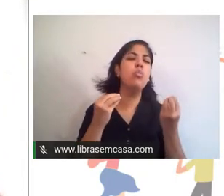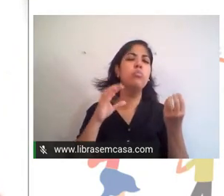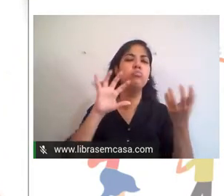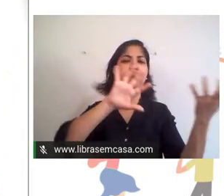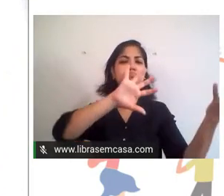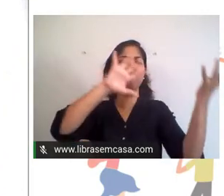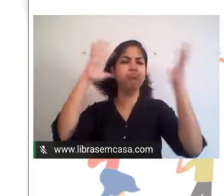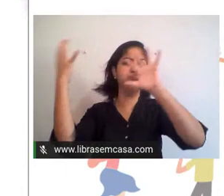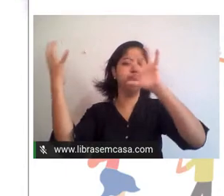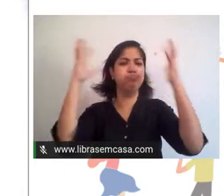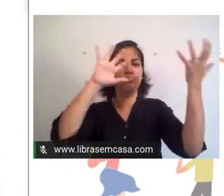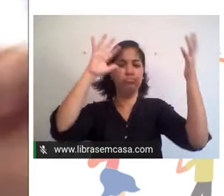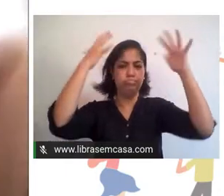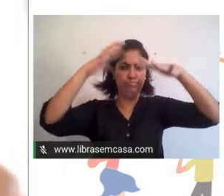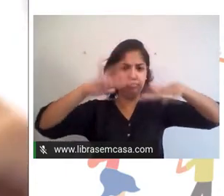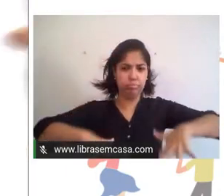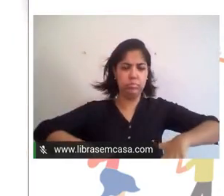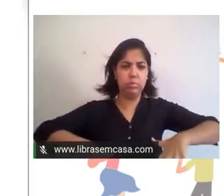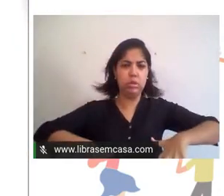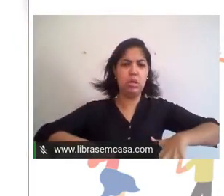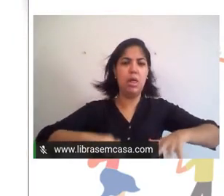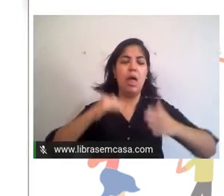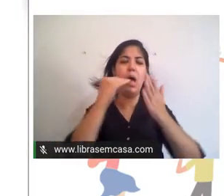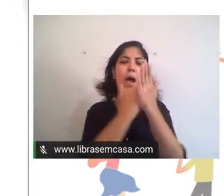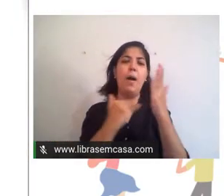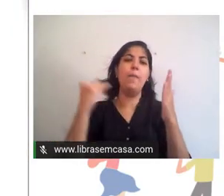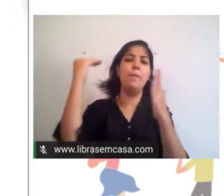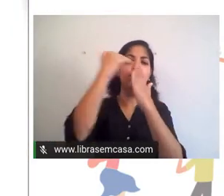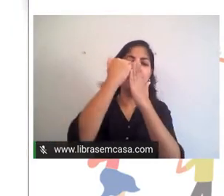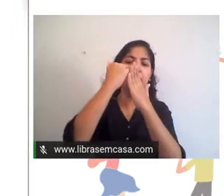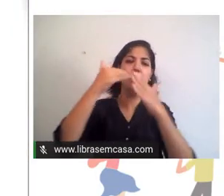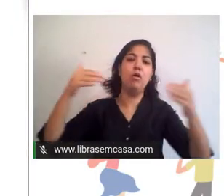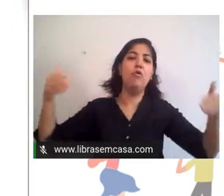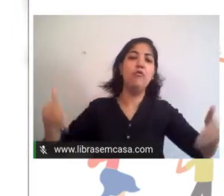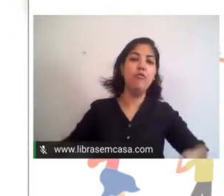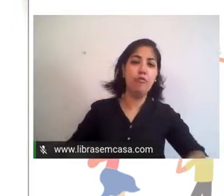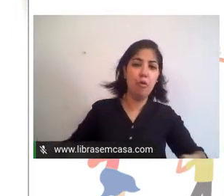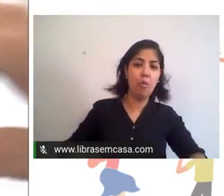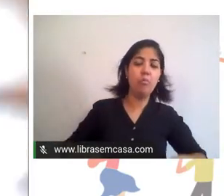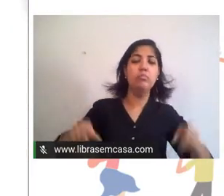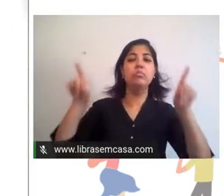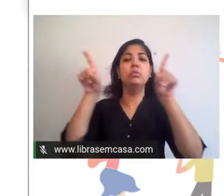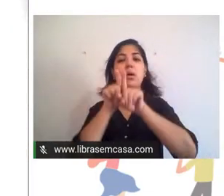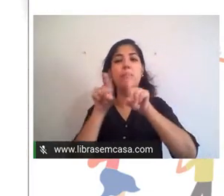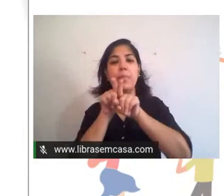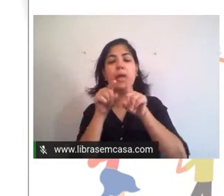a situação de fome, mas eu diria de todas as formas de má nutrição, né? Que aí